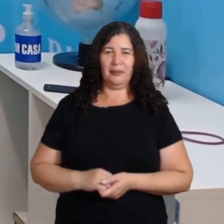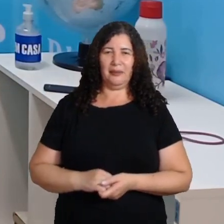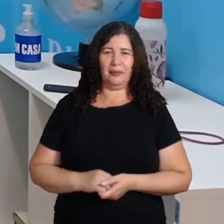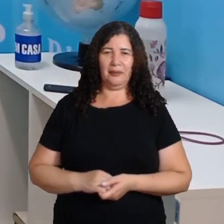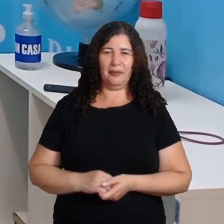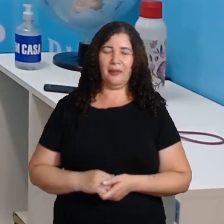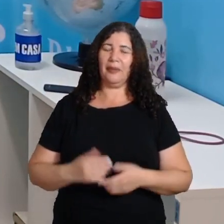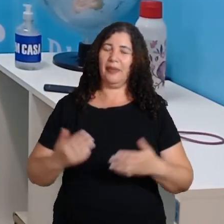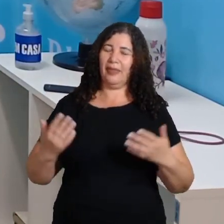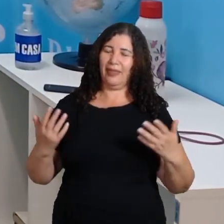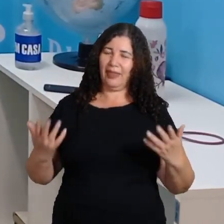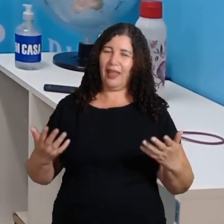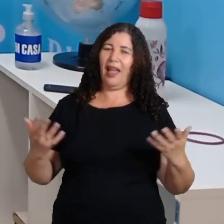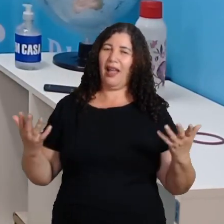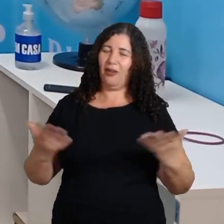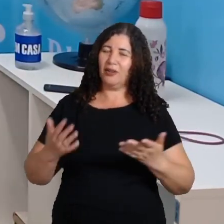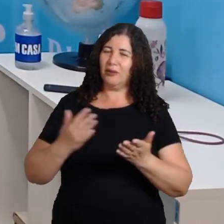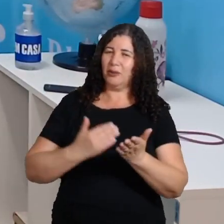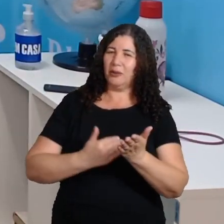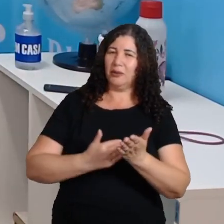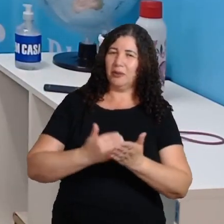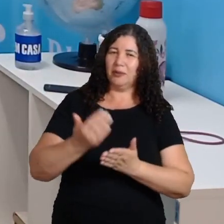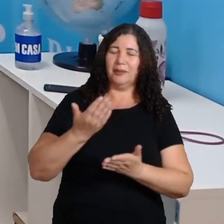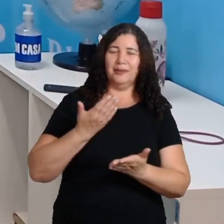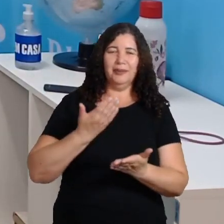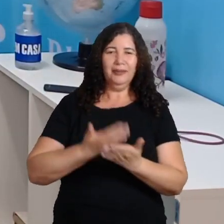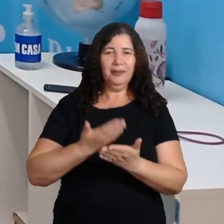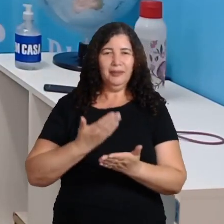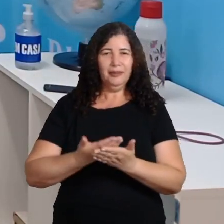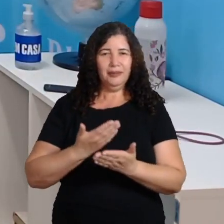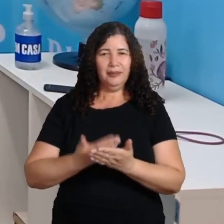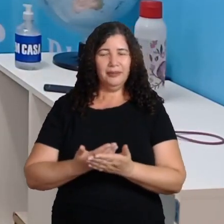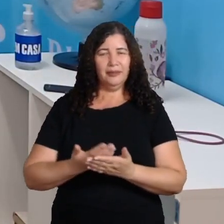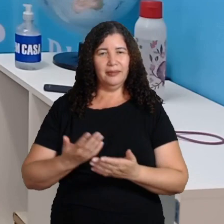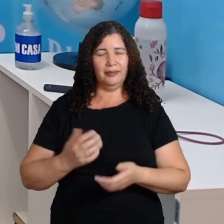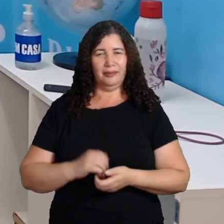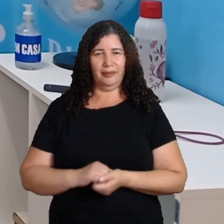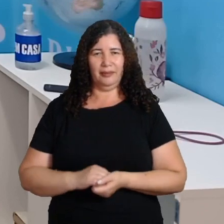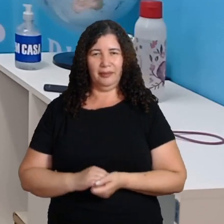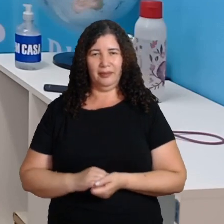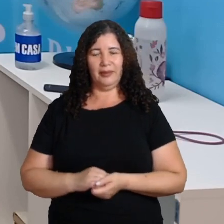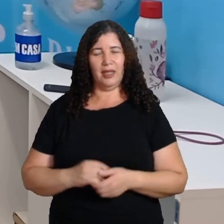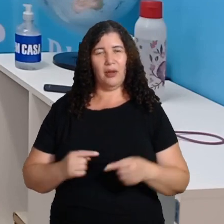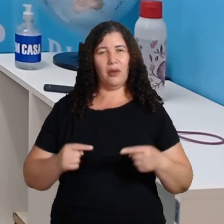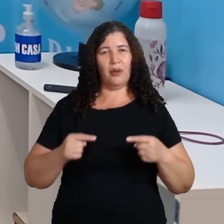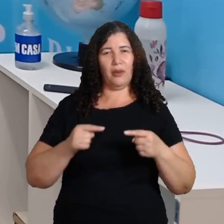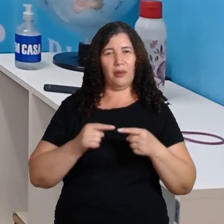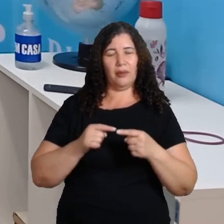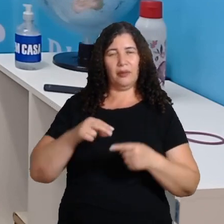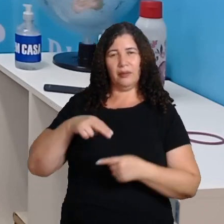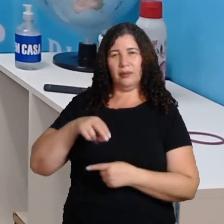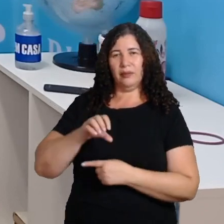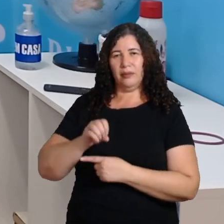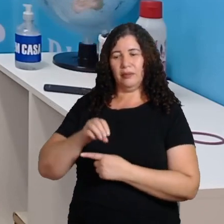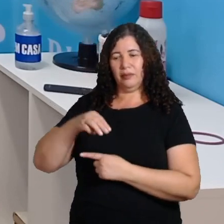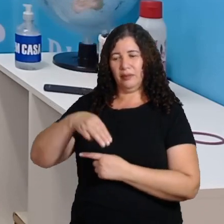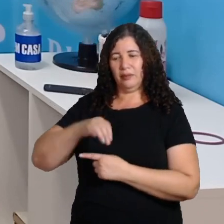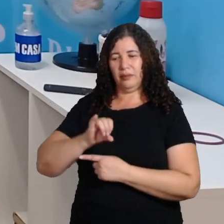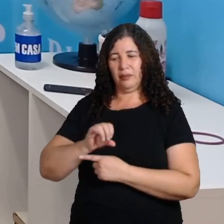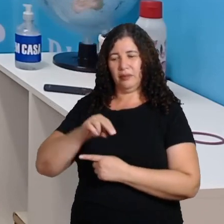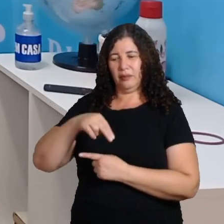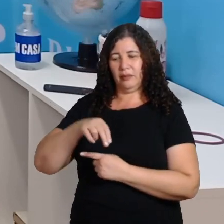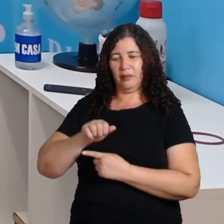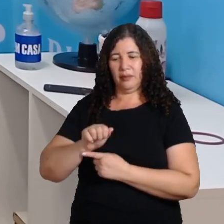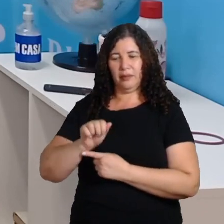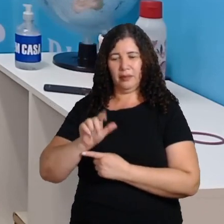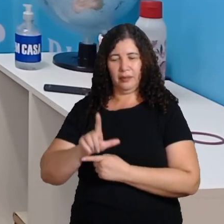e finalmente agora nós começamos a pensar na concordância nominal. Vamos aprender mais